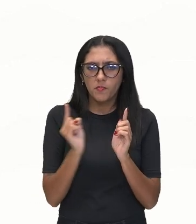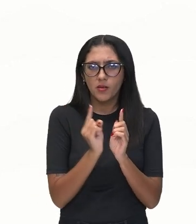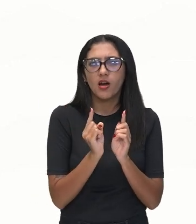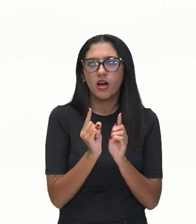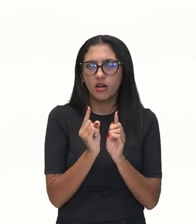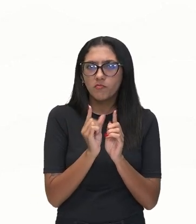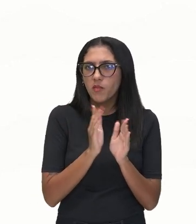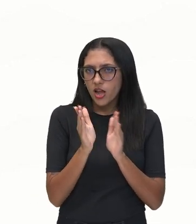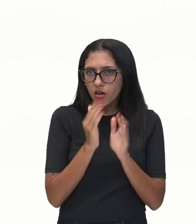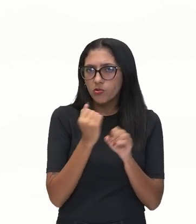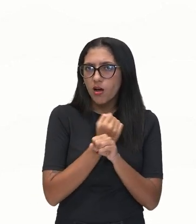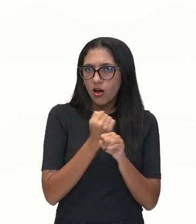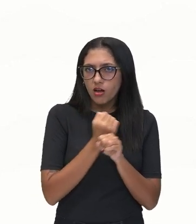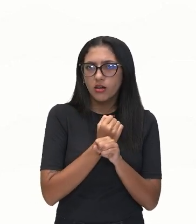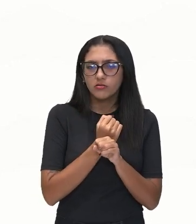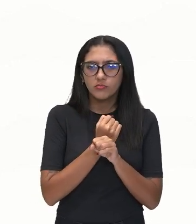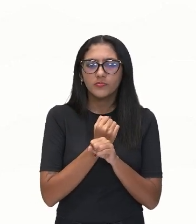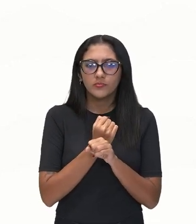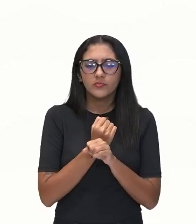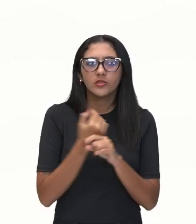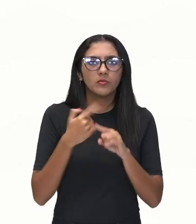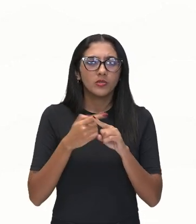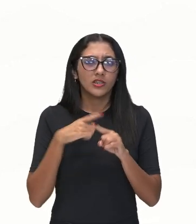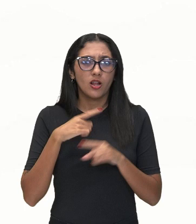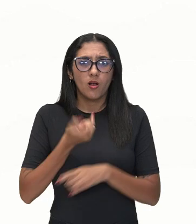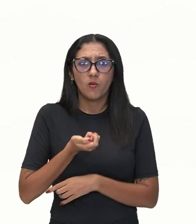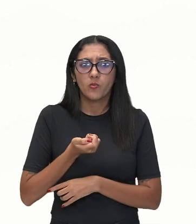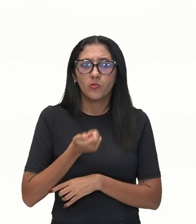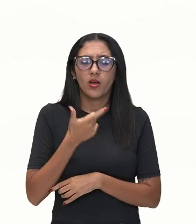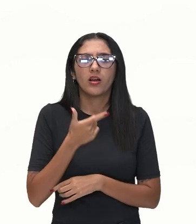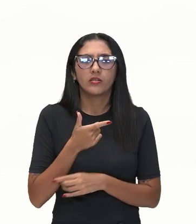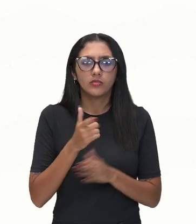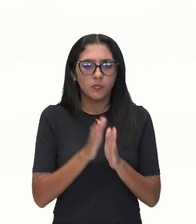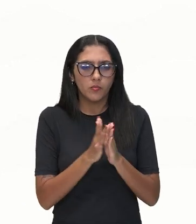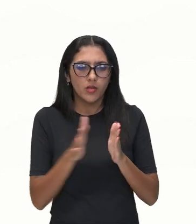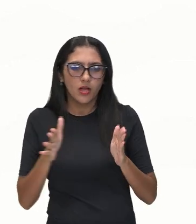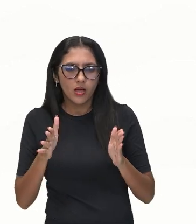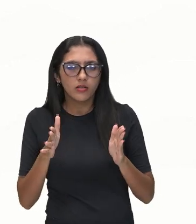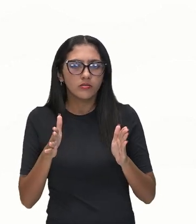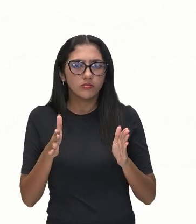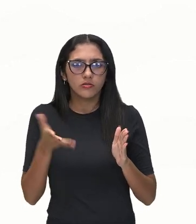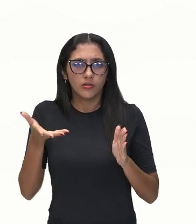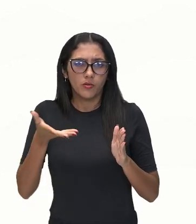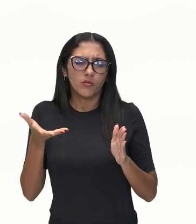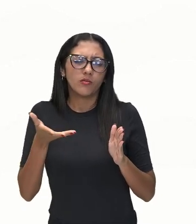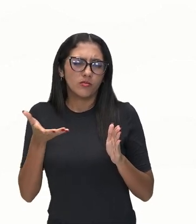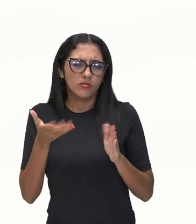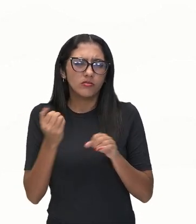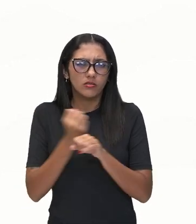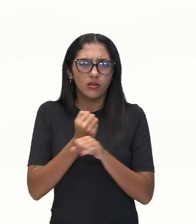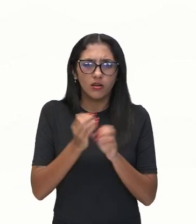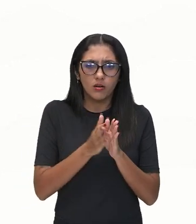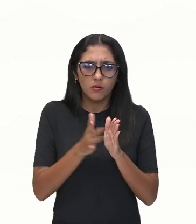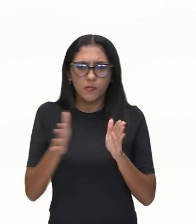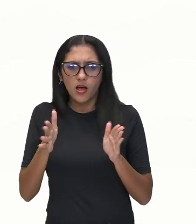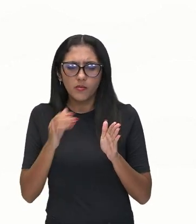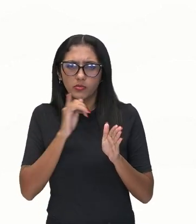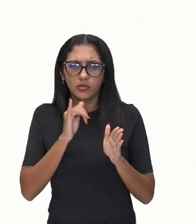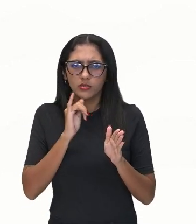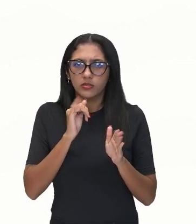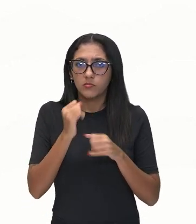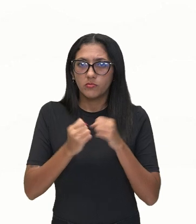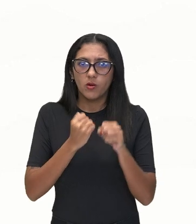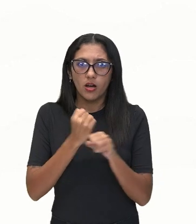tá? Porque está mais próximo dos dias, né, do ano zero, por exemplo.